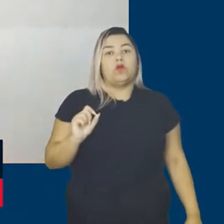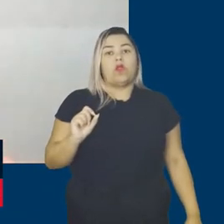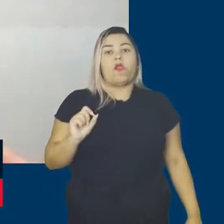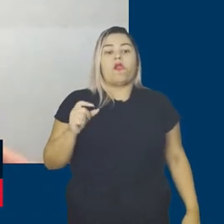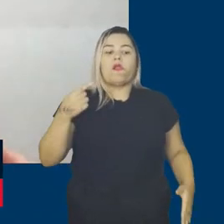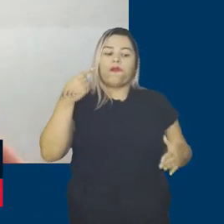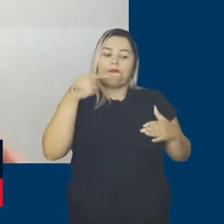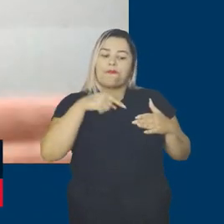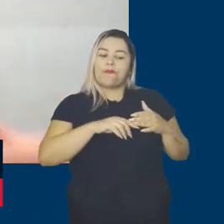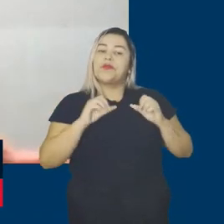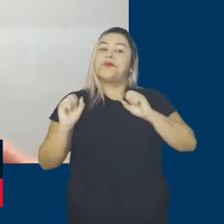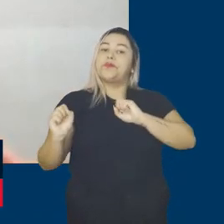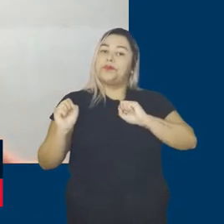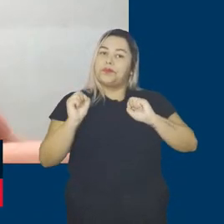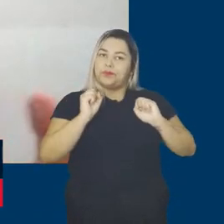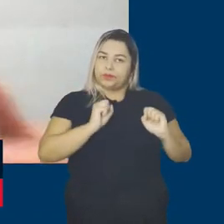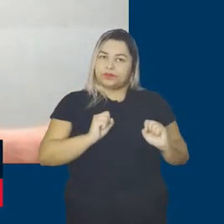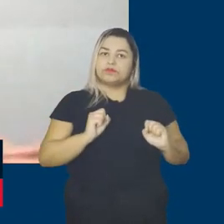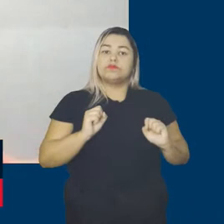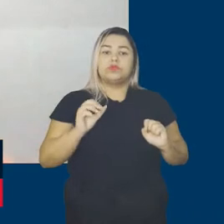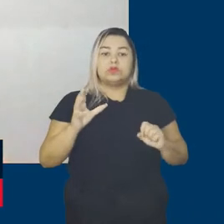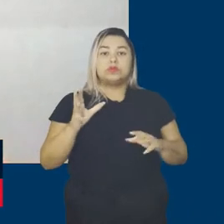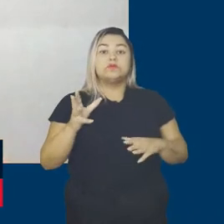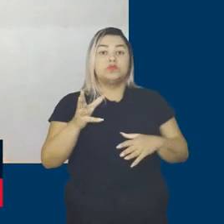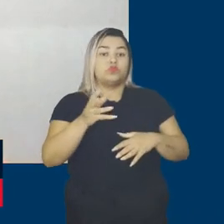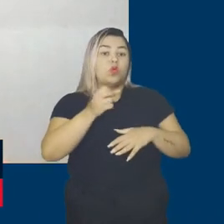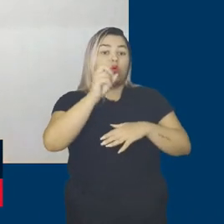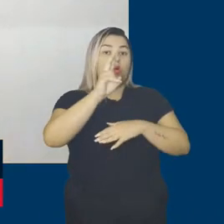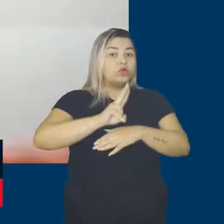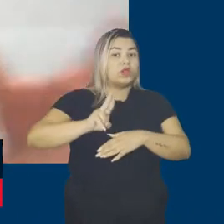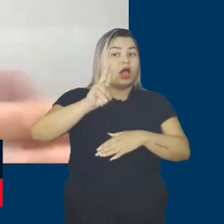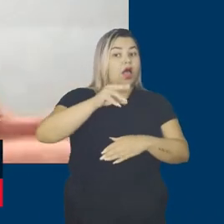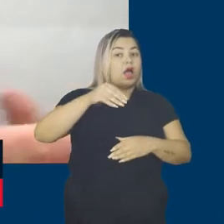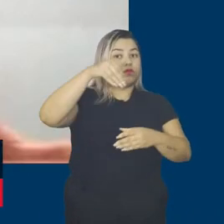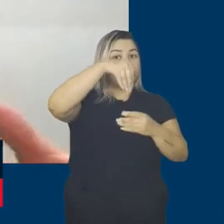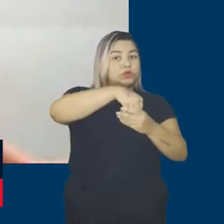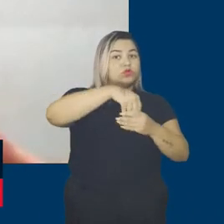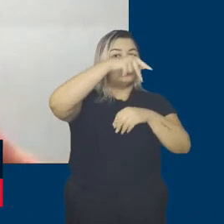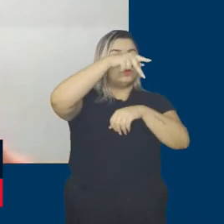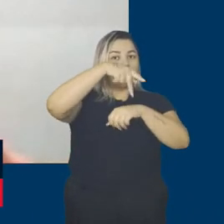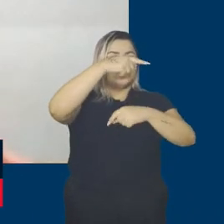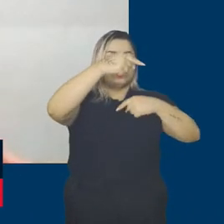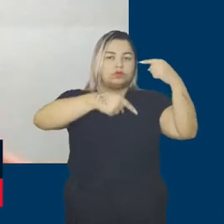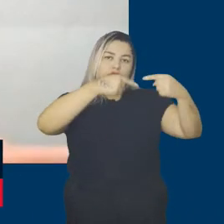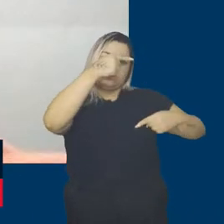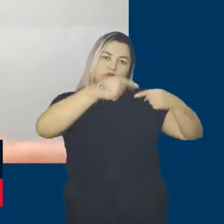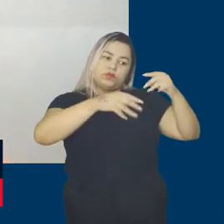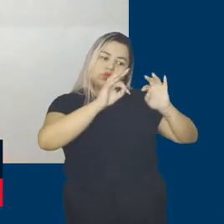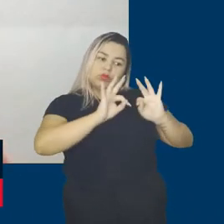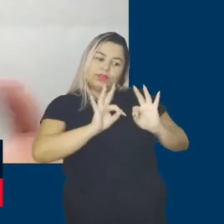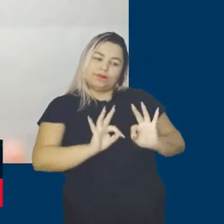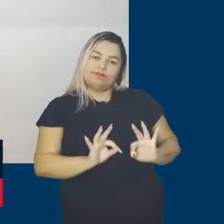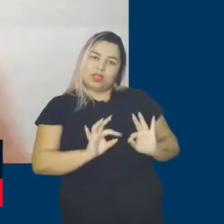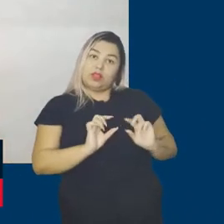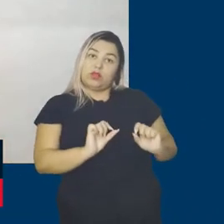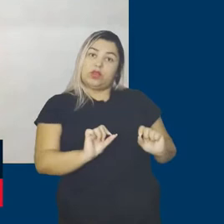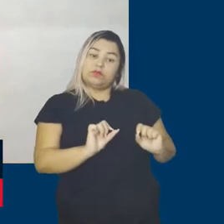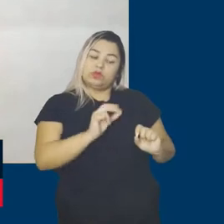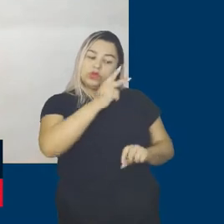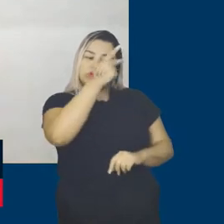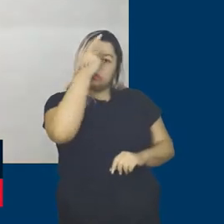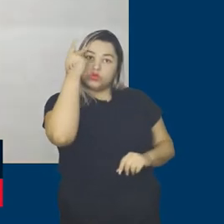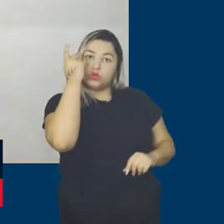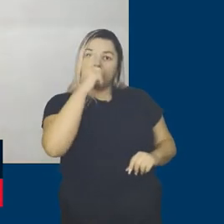fundos que podem ser captados aqui dentro do país, né? Não quero fazer uma discussão muito técnica, mas que as pessoas